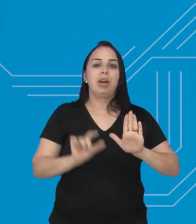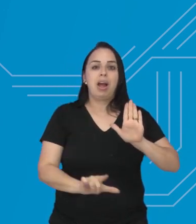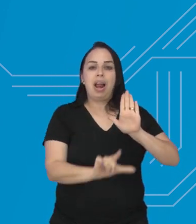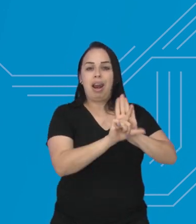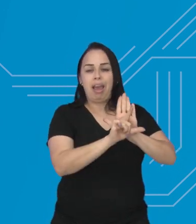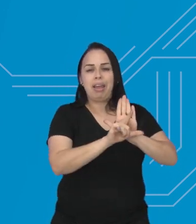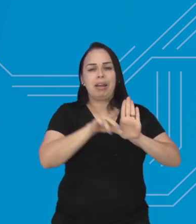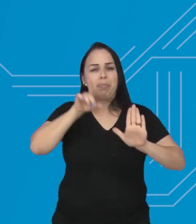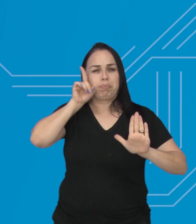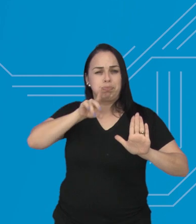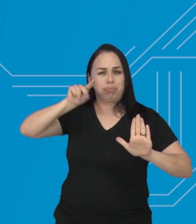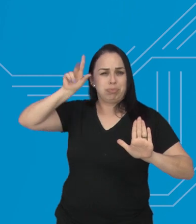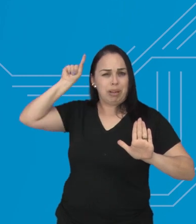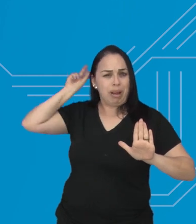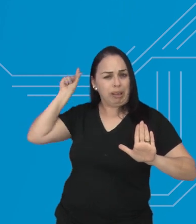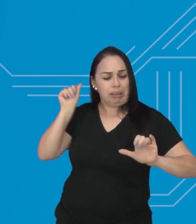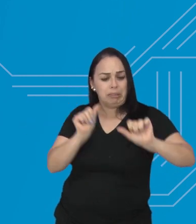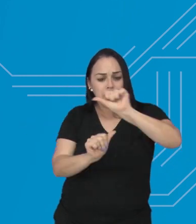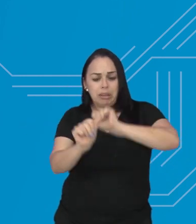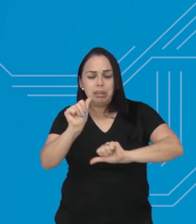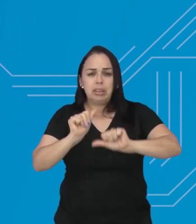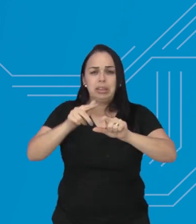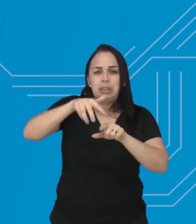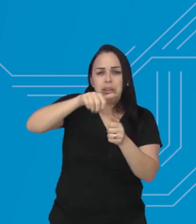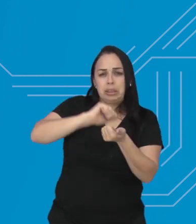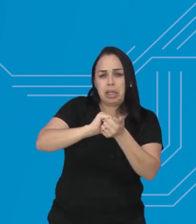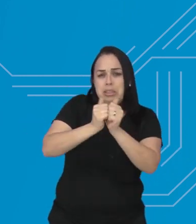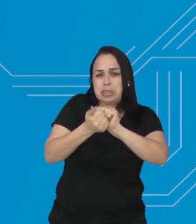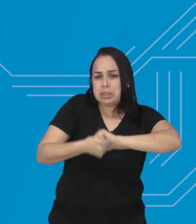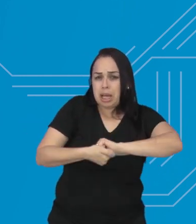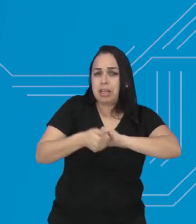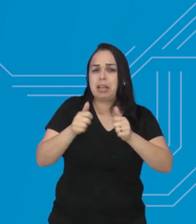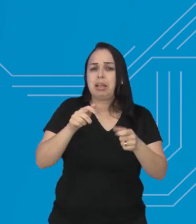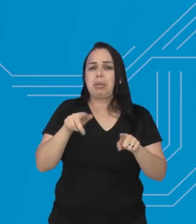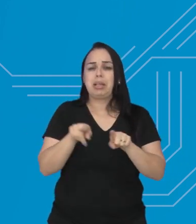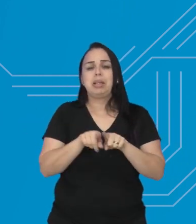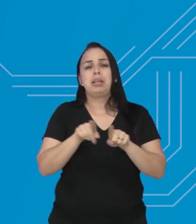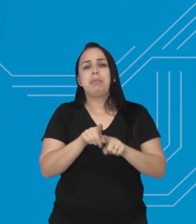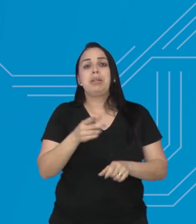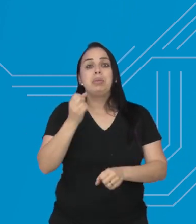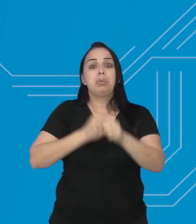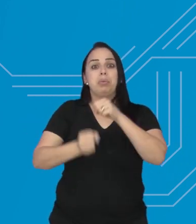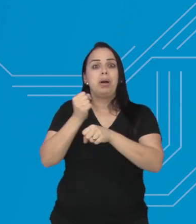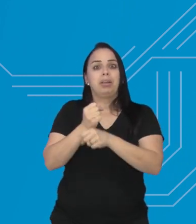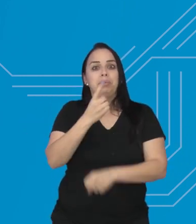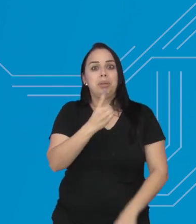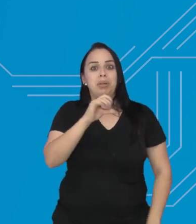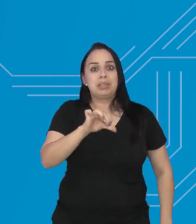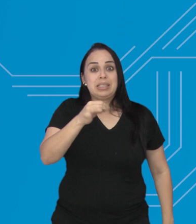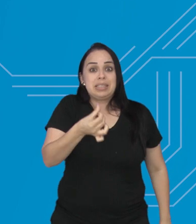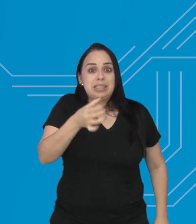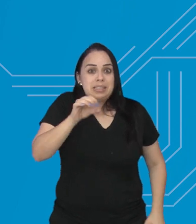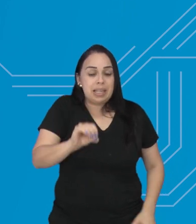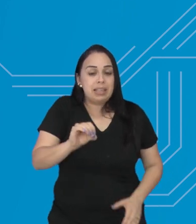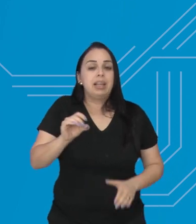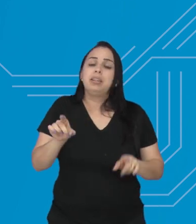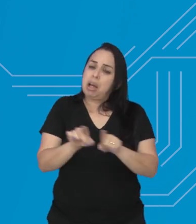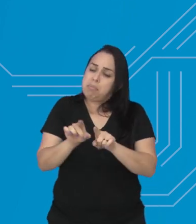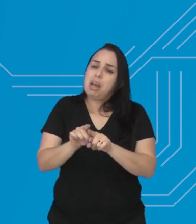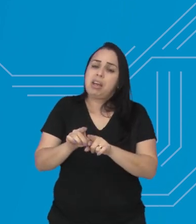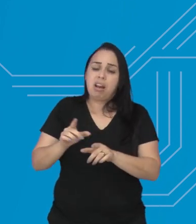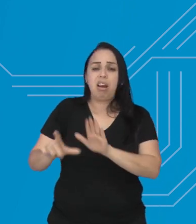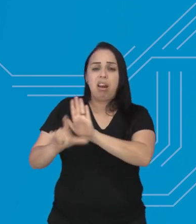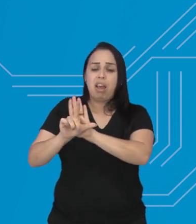a revogação de uma série de leis da cidade. São desde leis antigas da década de 1960 e até